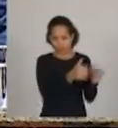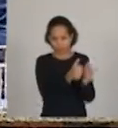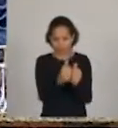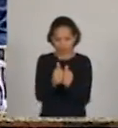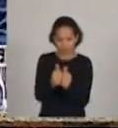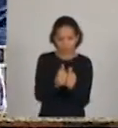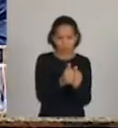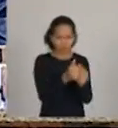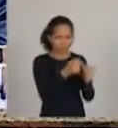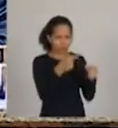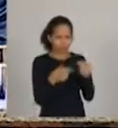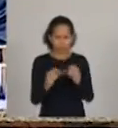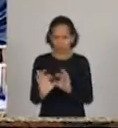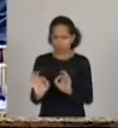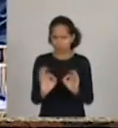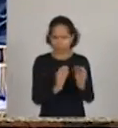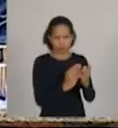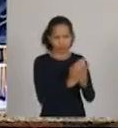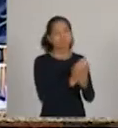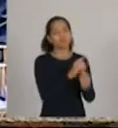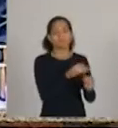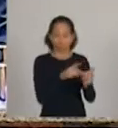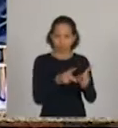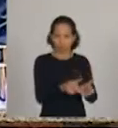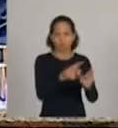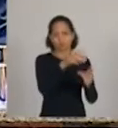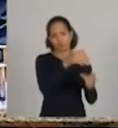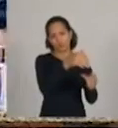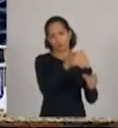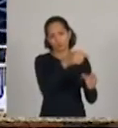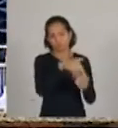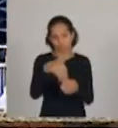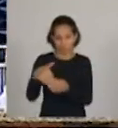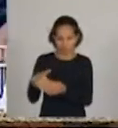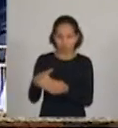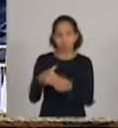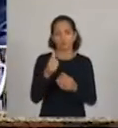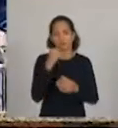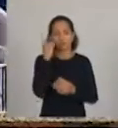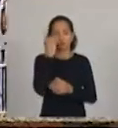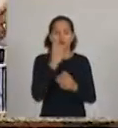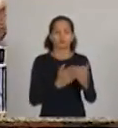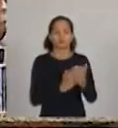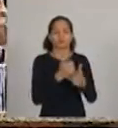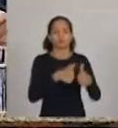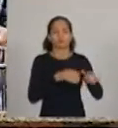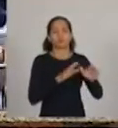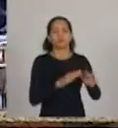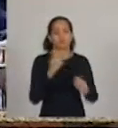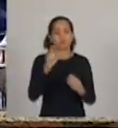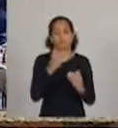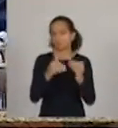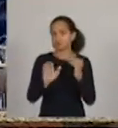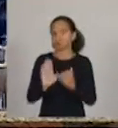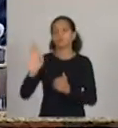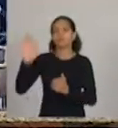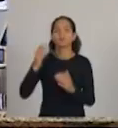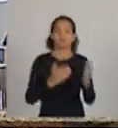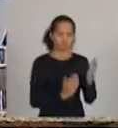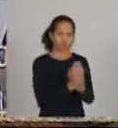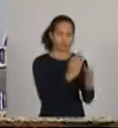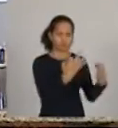não havendo quem queira discutir, em votação. Os deputados que aprovam, permaneçam como se encontram, os contrários se manifestem.